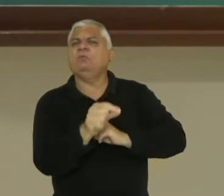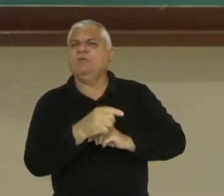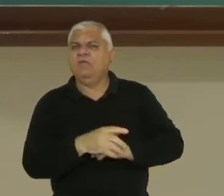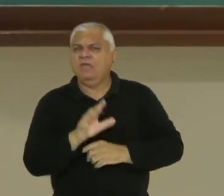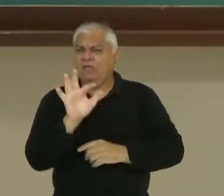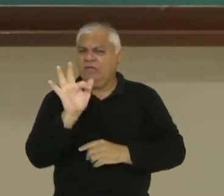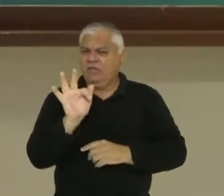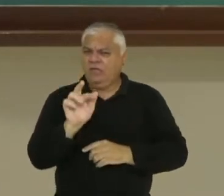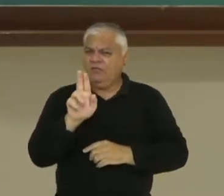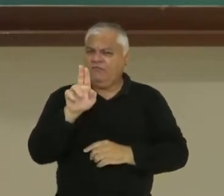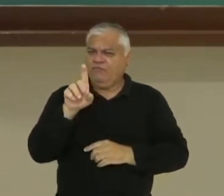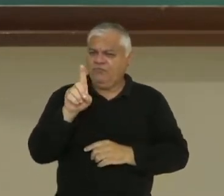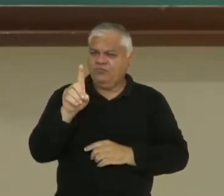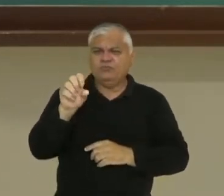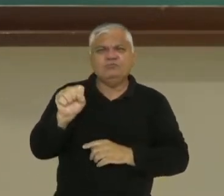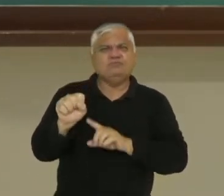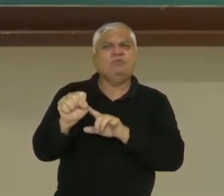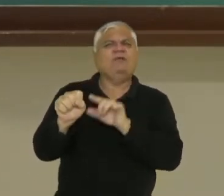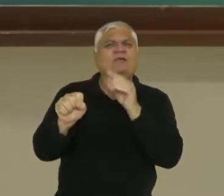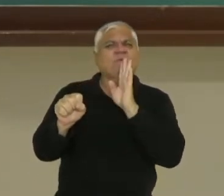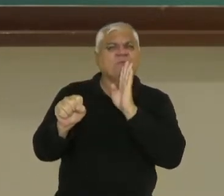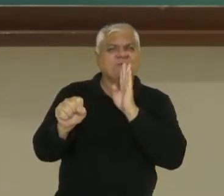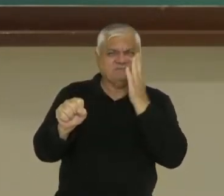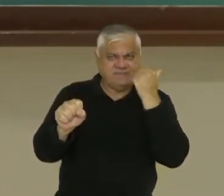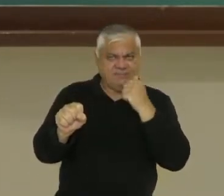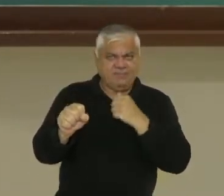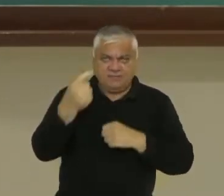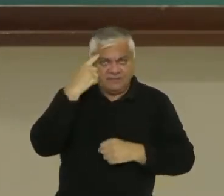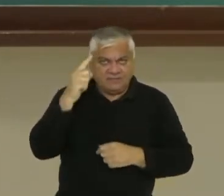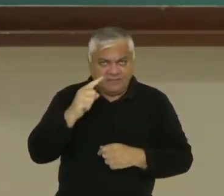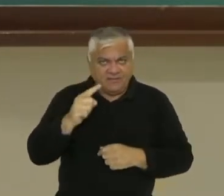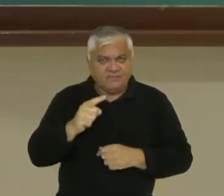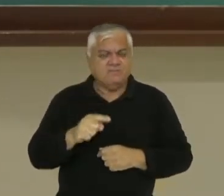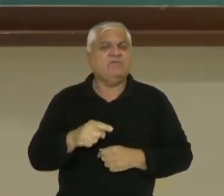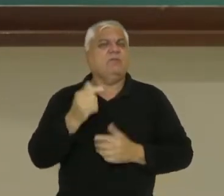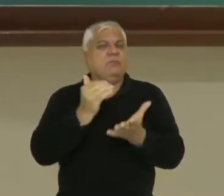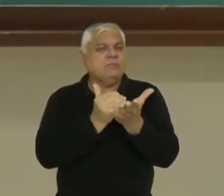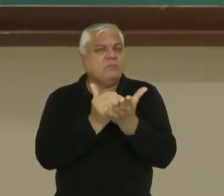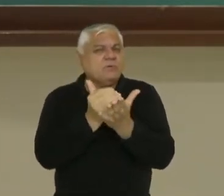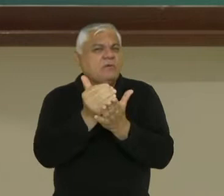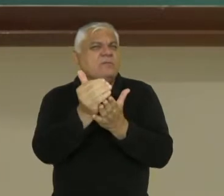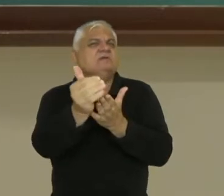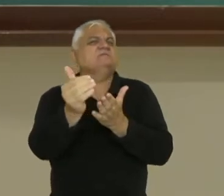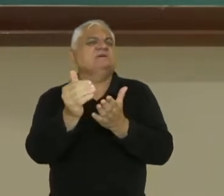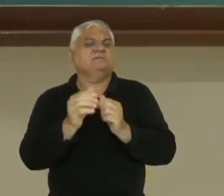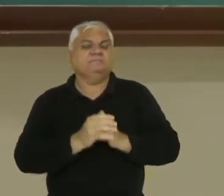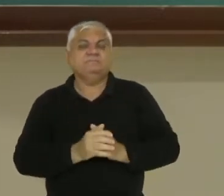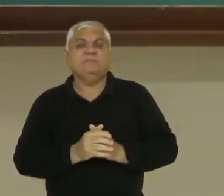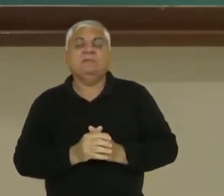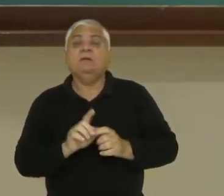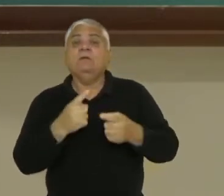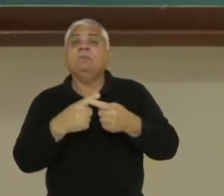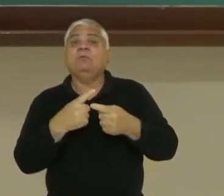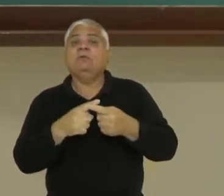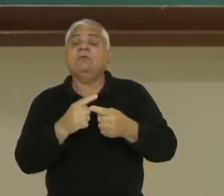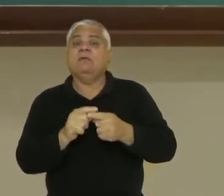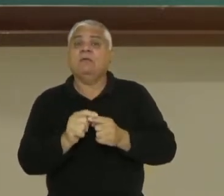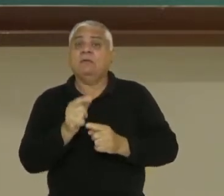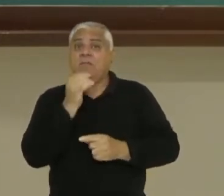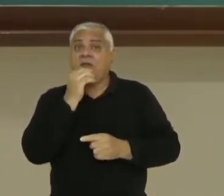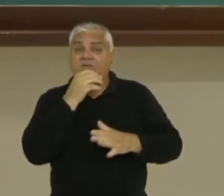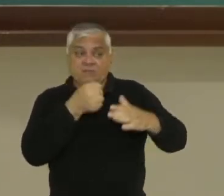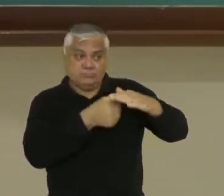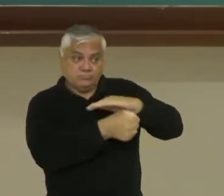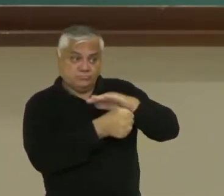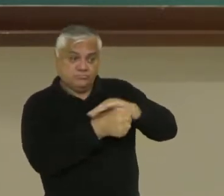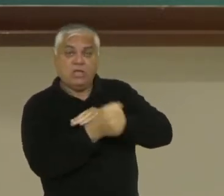gente? Professor, ainda não sei direito. Então, vamos tentar começar, eu sempre digo começar, porque quando a gente fala em termos de investimento, é